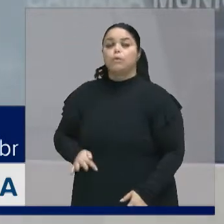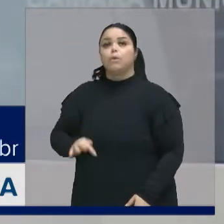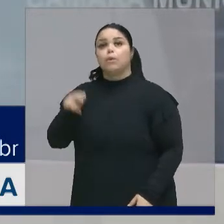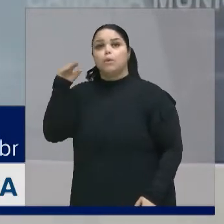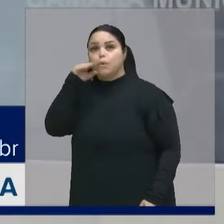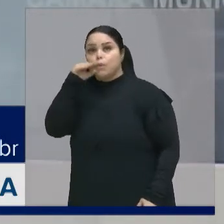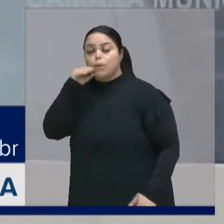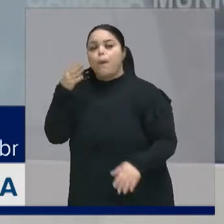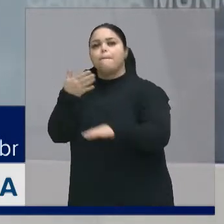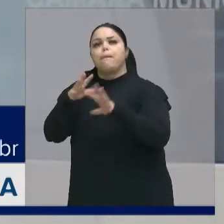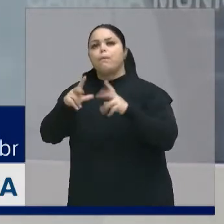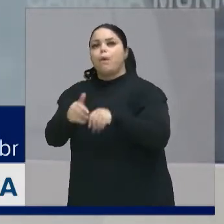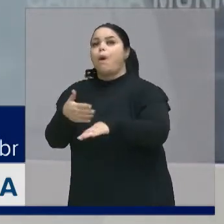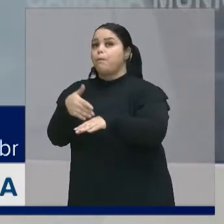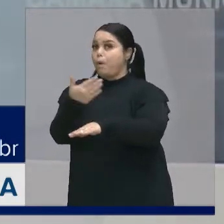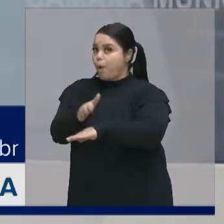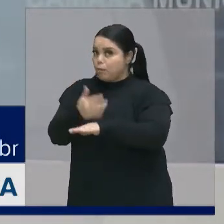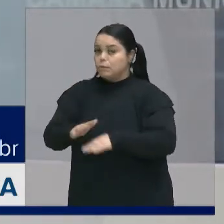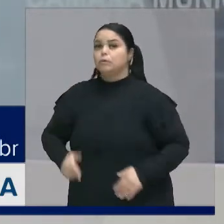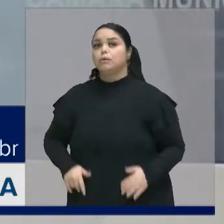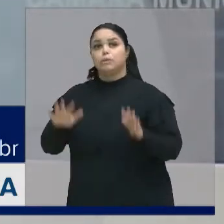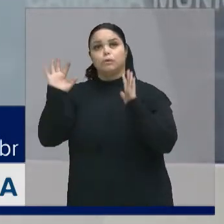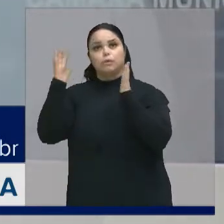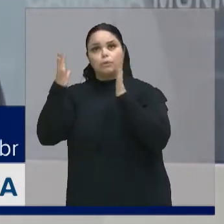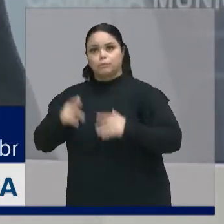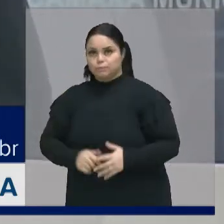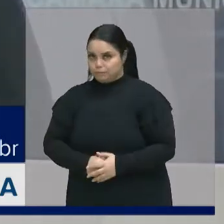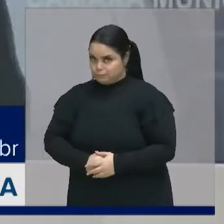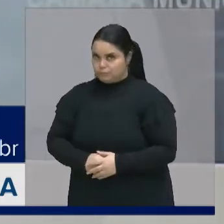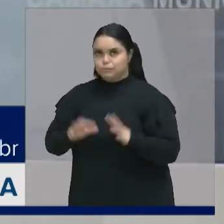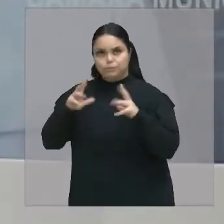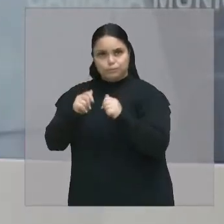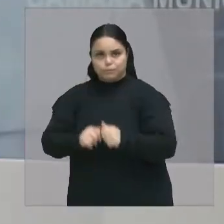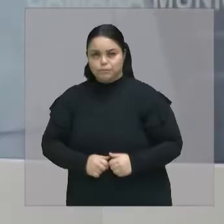participaram dessa ação. Parabéns mesmo a todos.